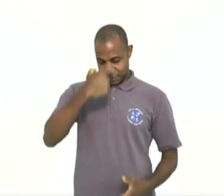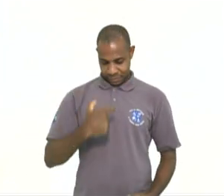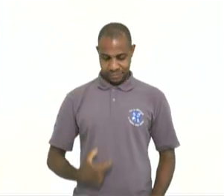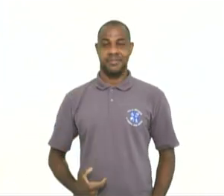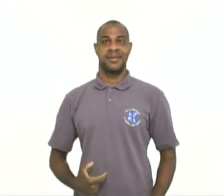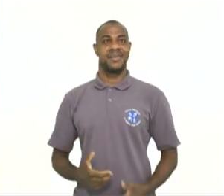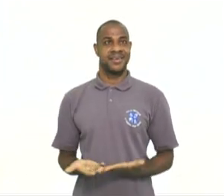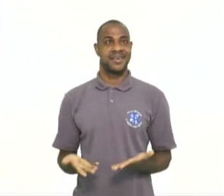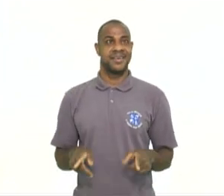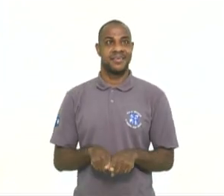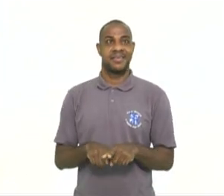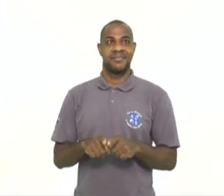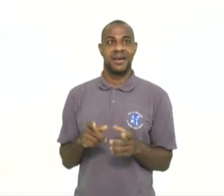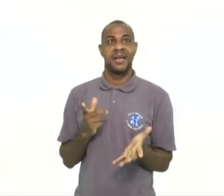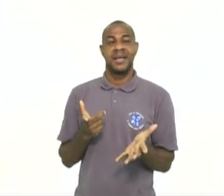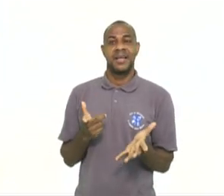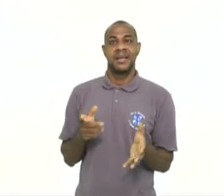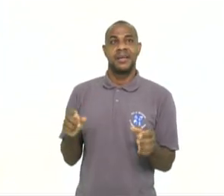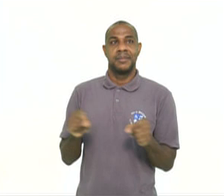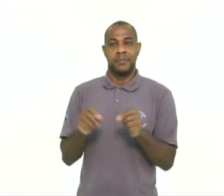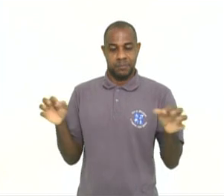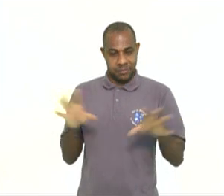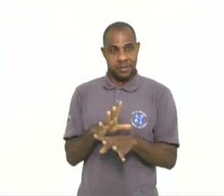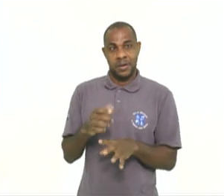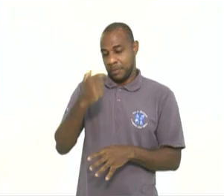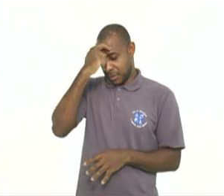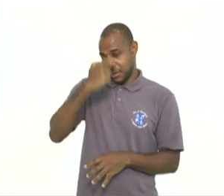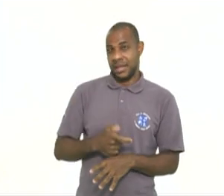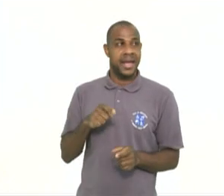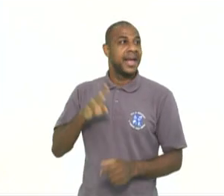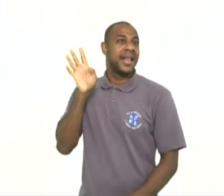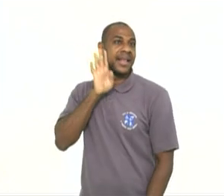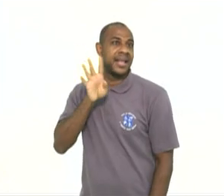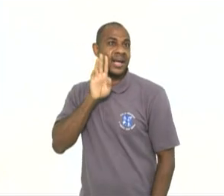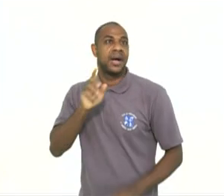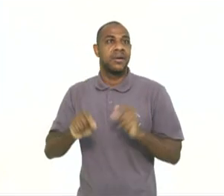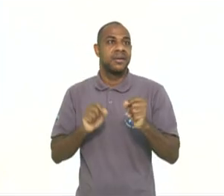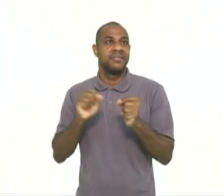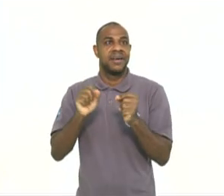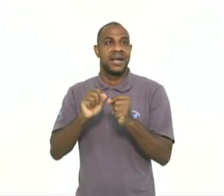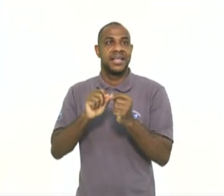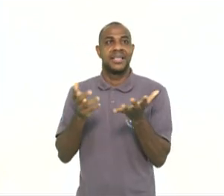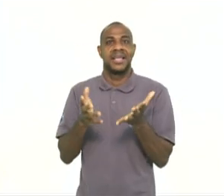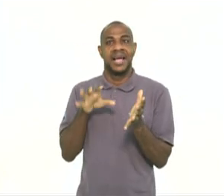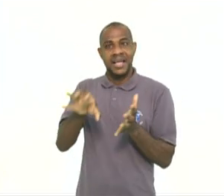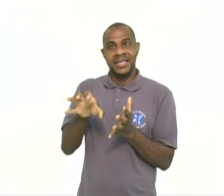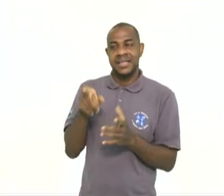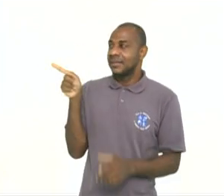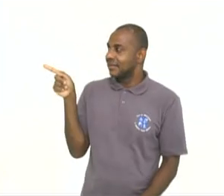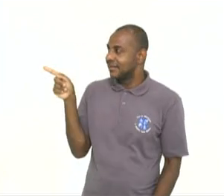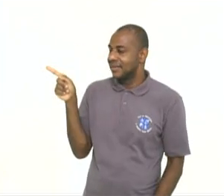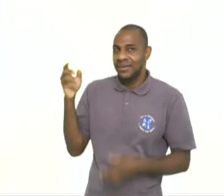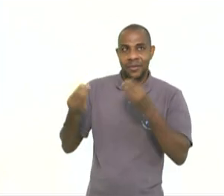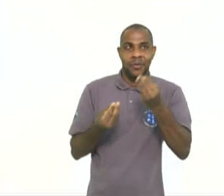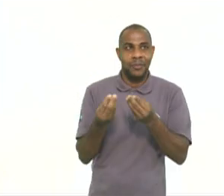cabeça né então quando você vai construir seu personagem é bacana você fazer assim você traça